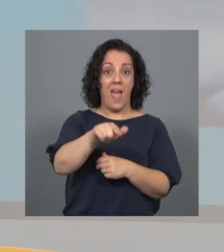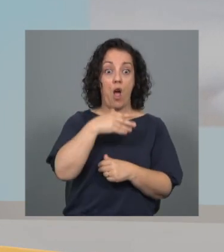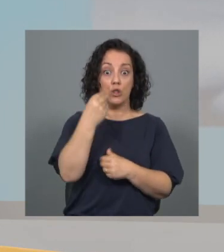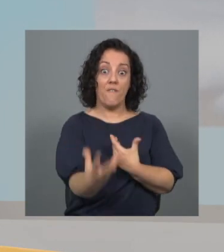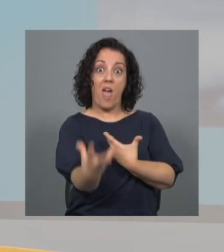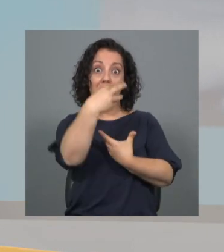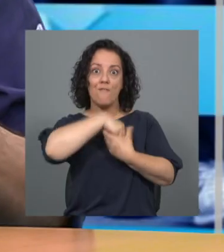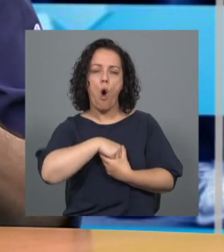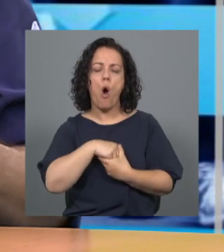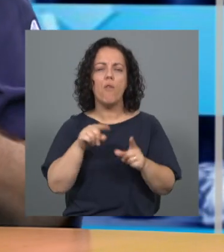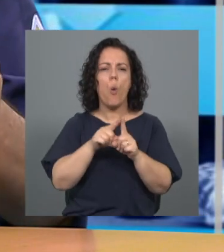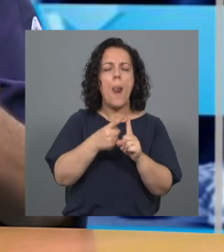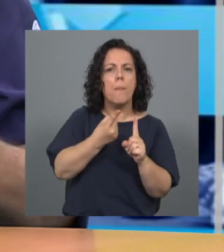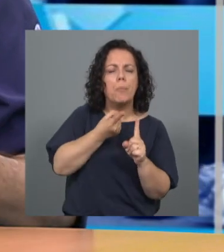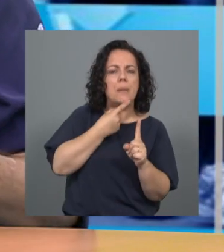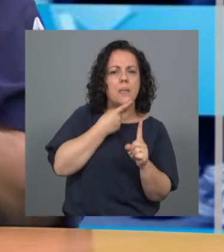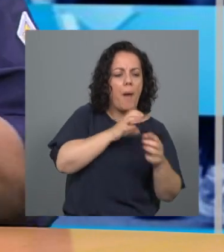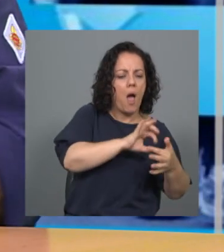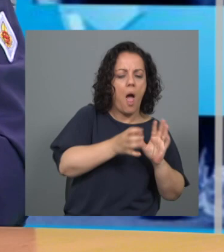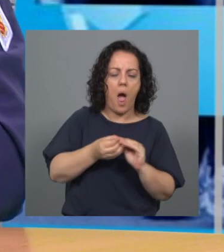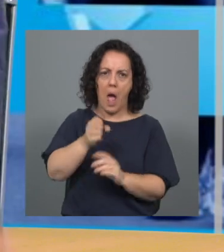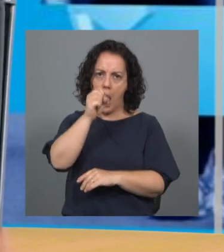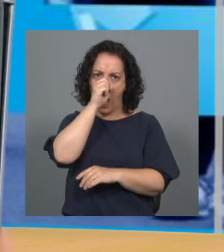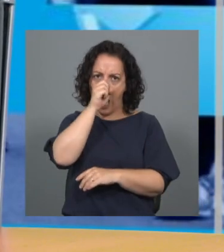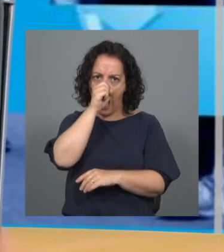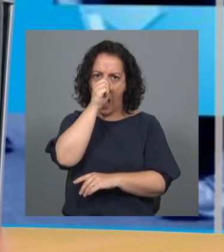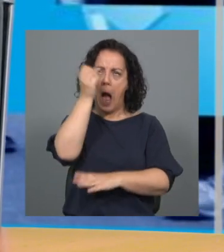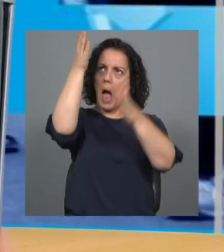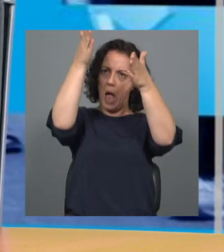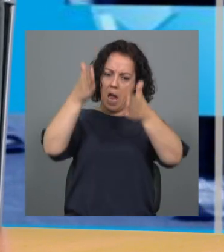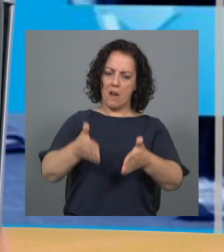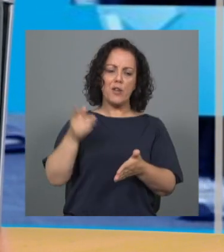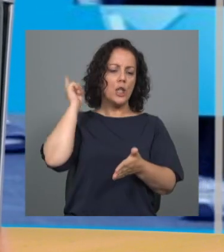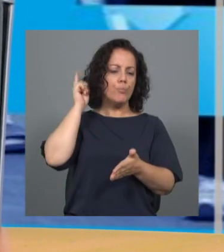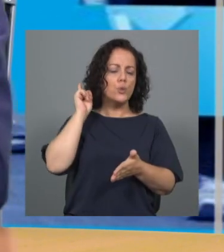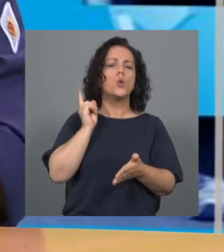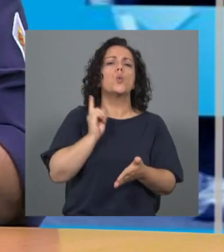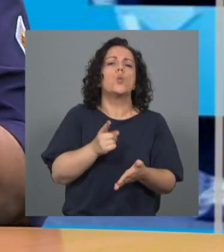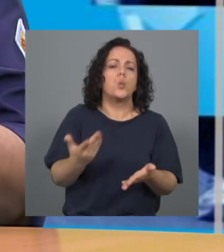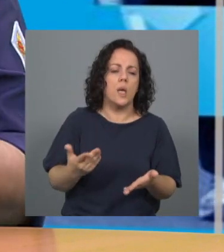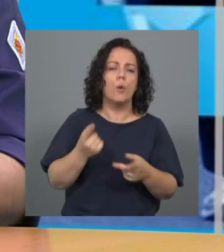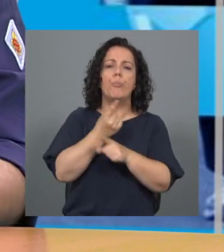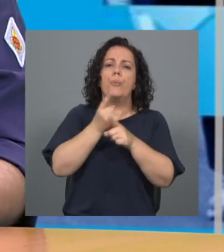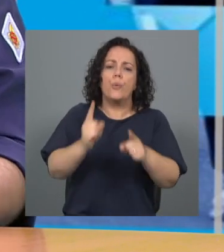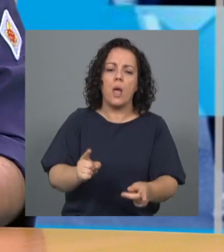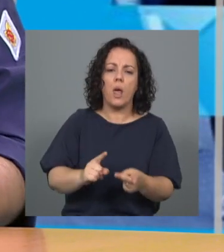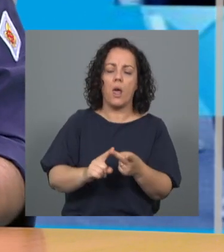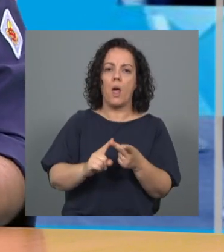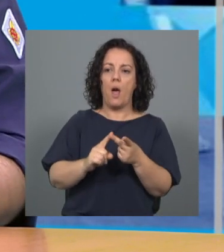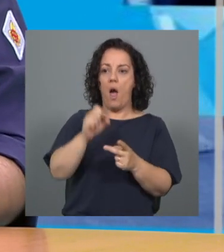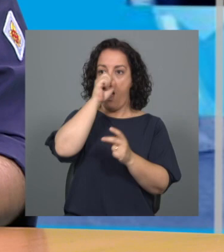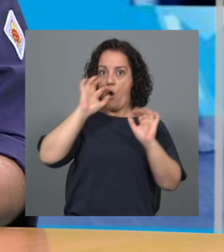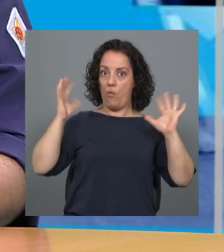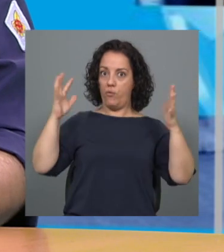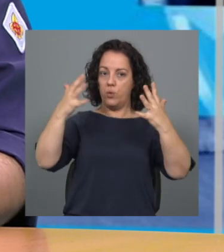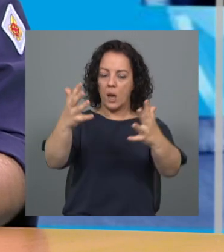compreensão de todo este processo, do que é uma árvore, a floresta, a importância que ela tem para a nossa vida e a forma como nós devemos protegê-las e